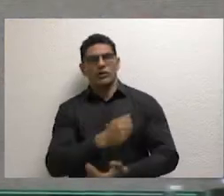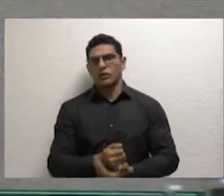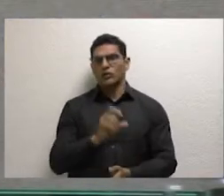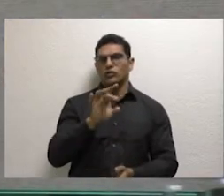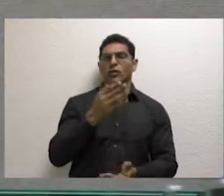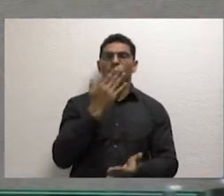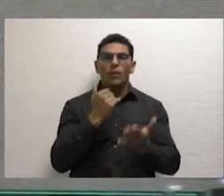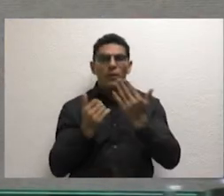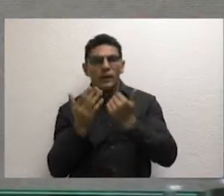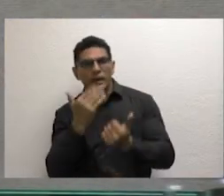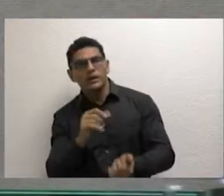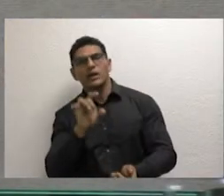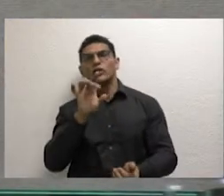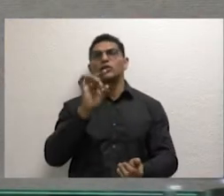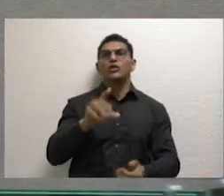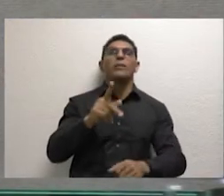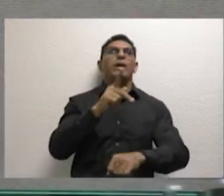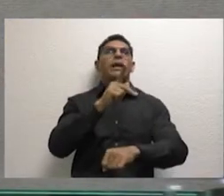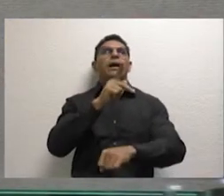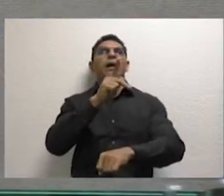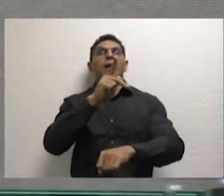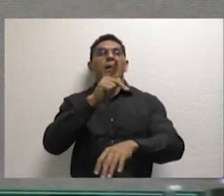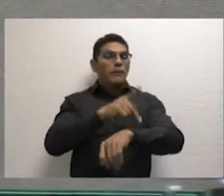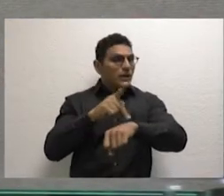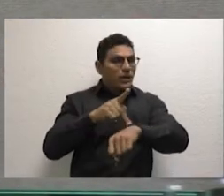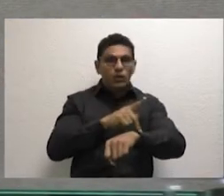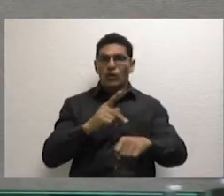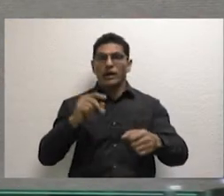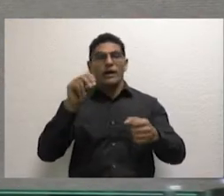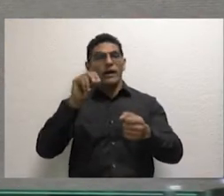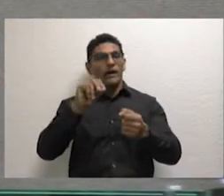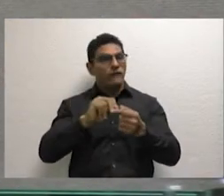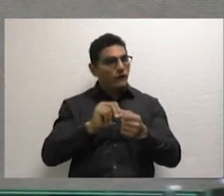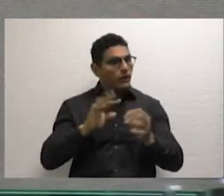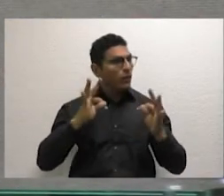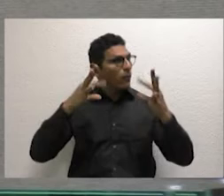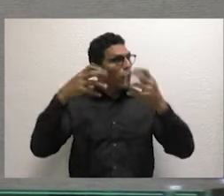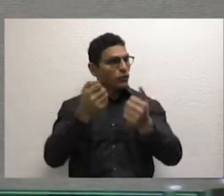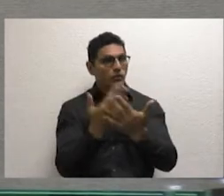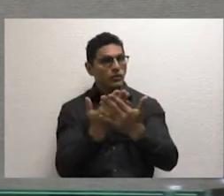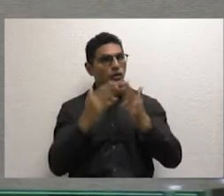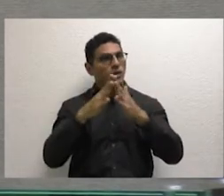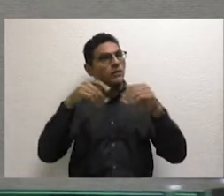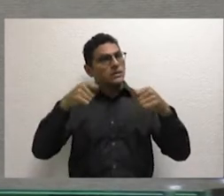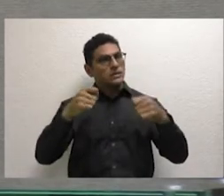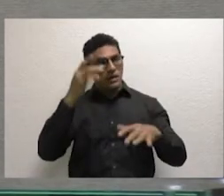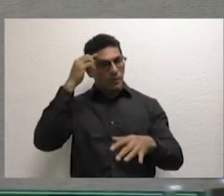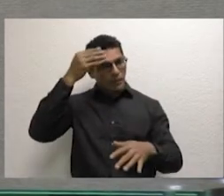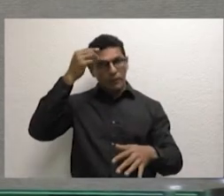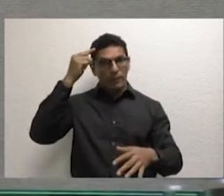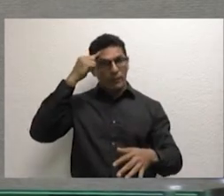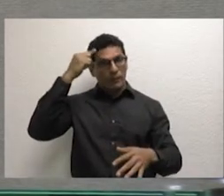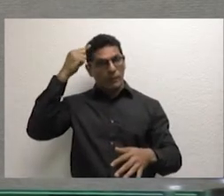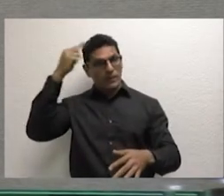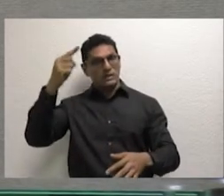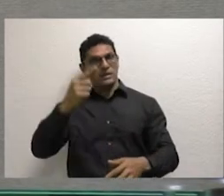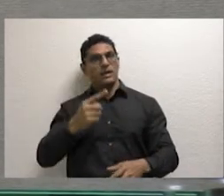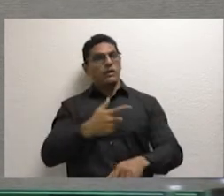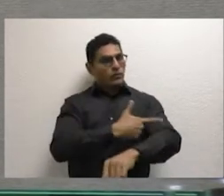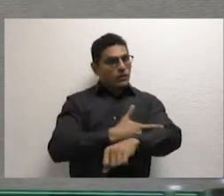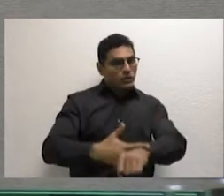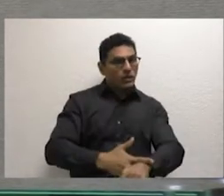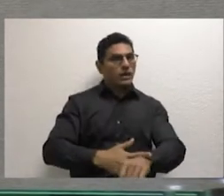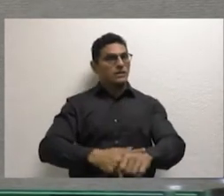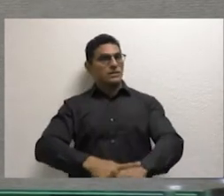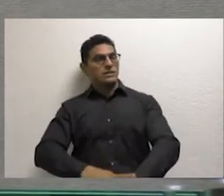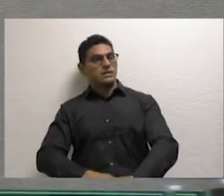merendeira ou só pela pedagoga é feita por todos então a gente precisa pensar numa educação de qualidade mas uma educação que